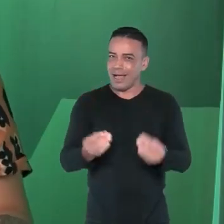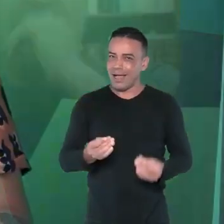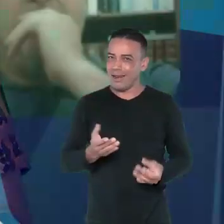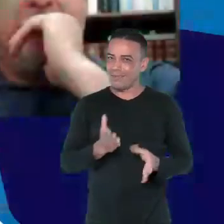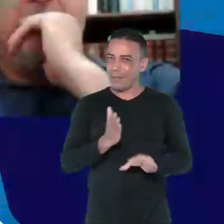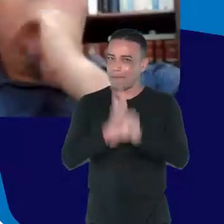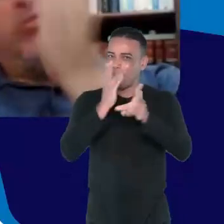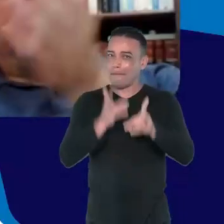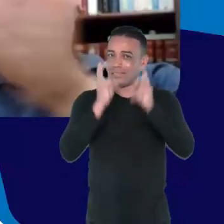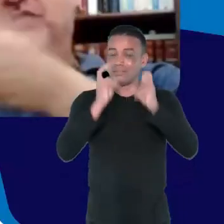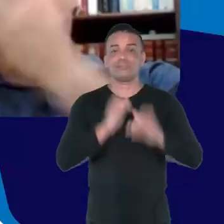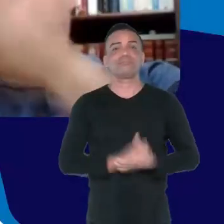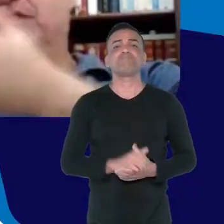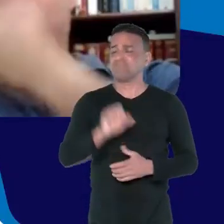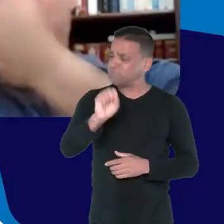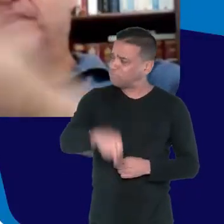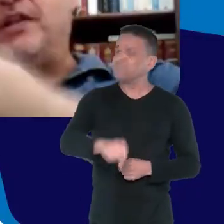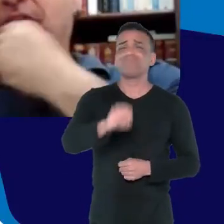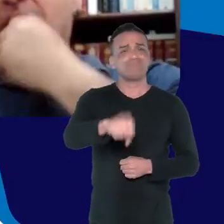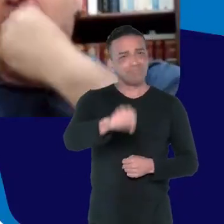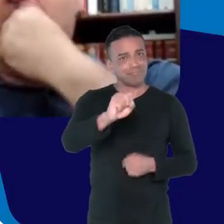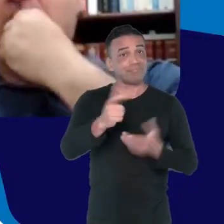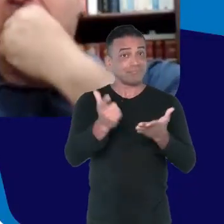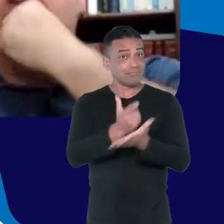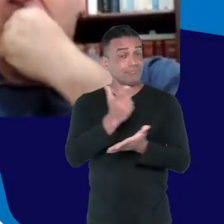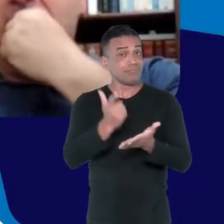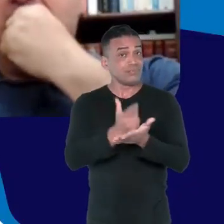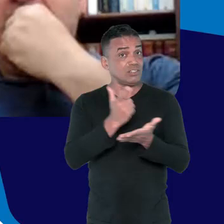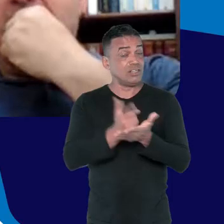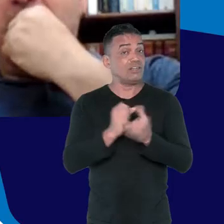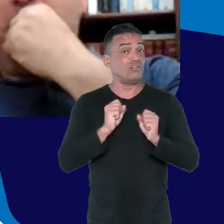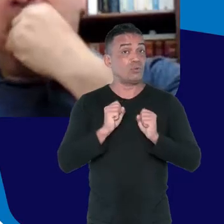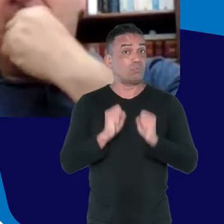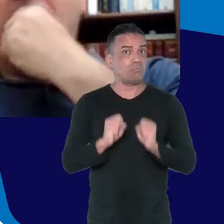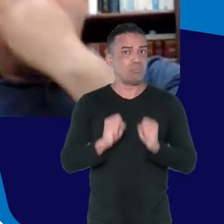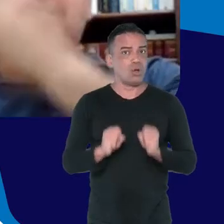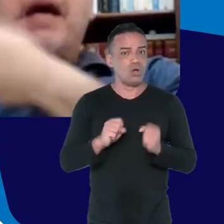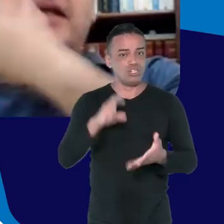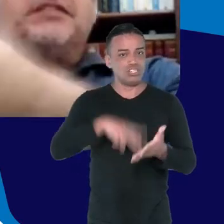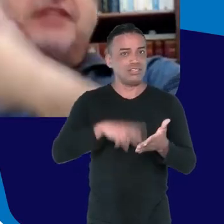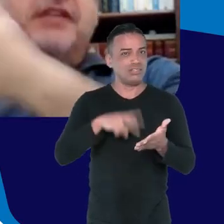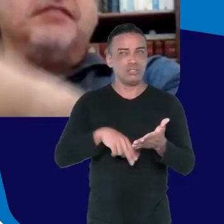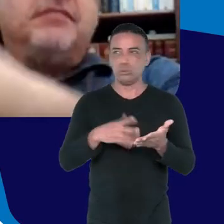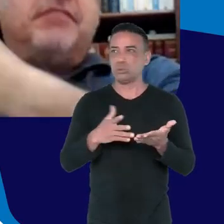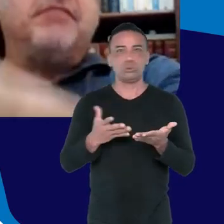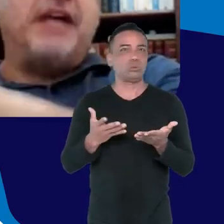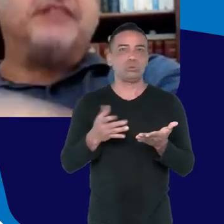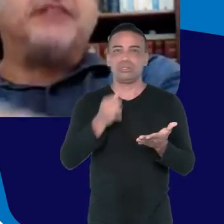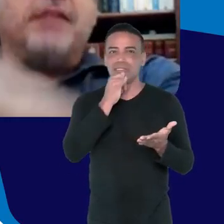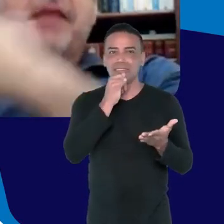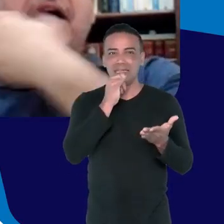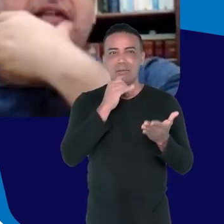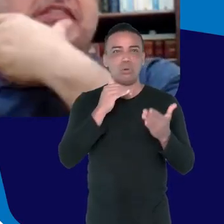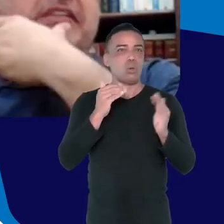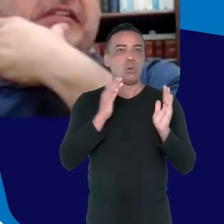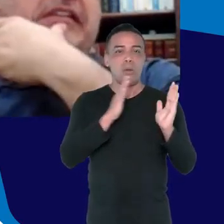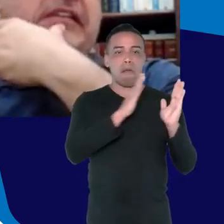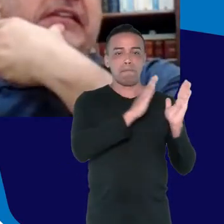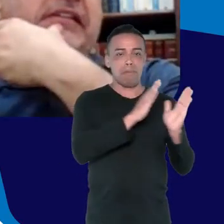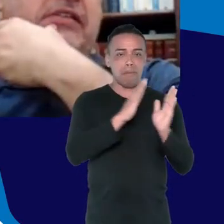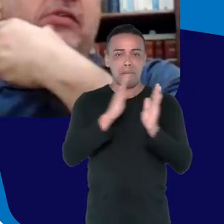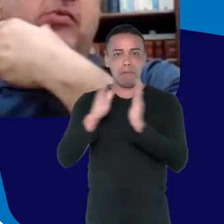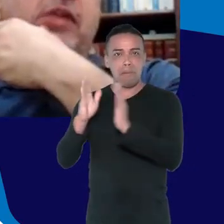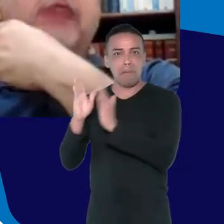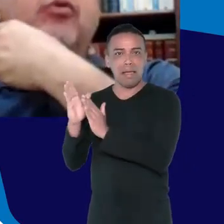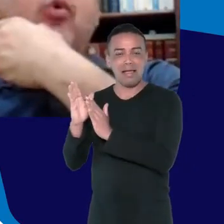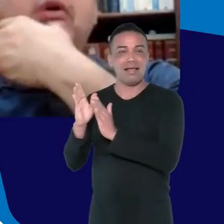sim. É como eu te disse, o livro ele pode ser lido em camadas. Sim, Tem várias camadas